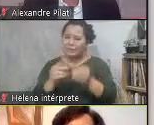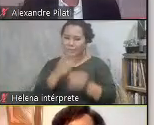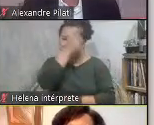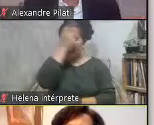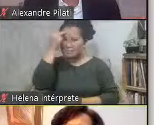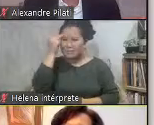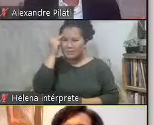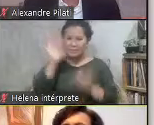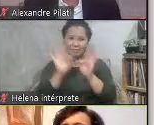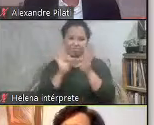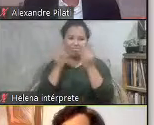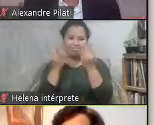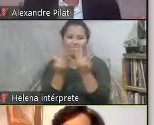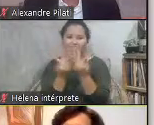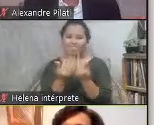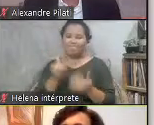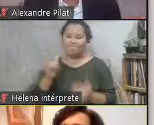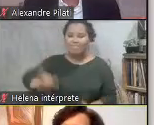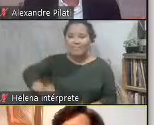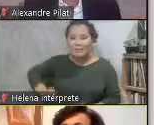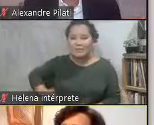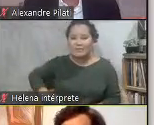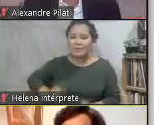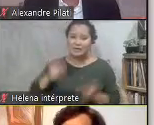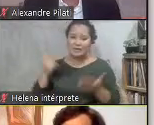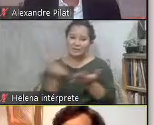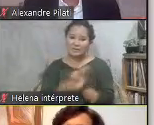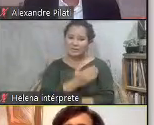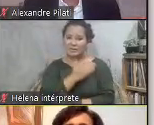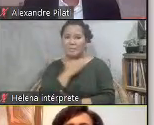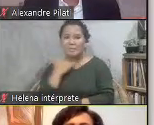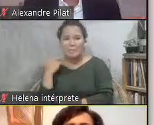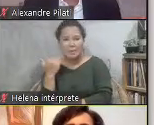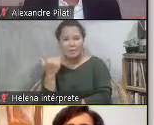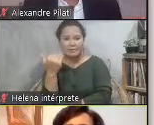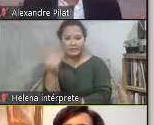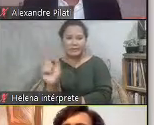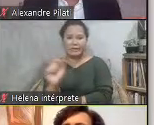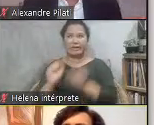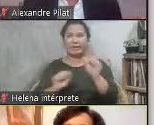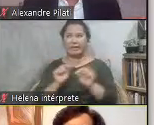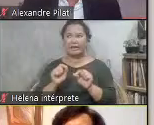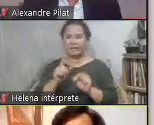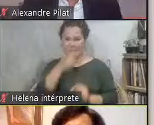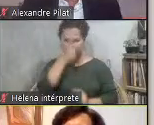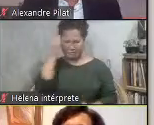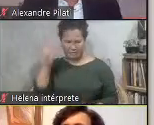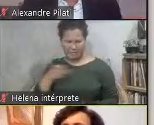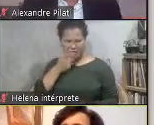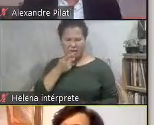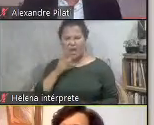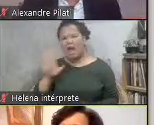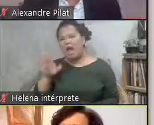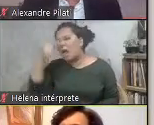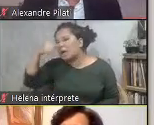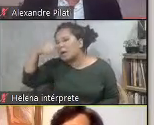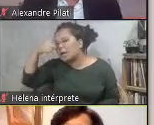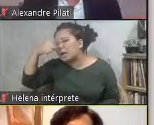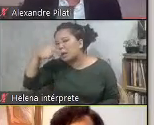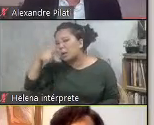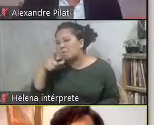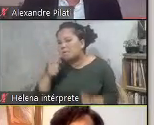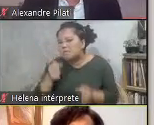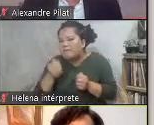foram provocadas por aquela que foi intitulada uma gripezinha e que se revelou uma pandemia que tem nos assombrado a